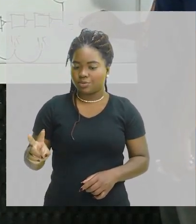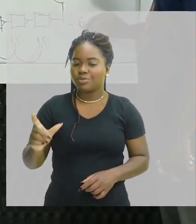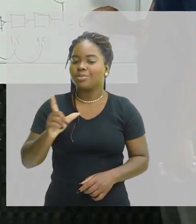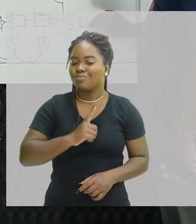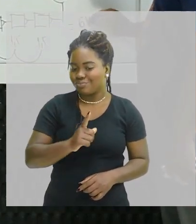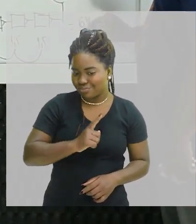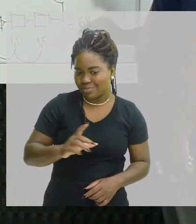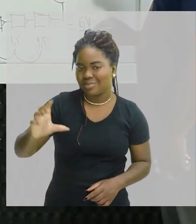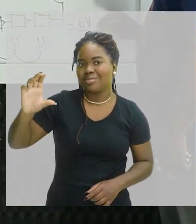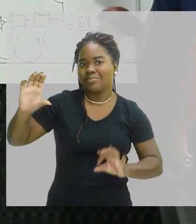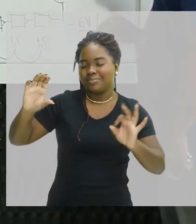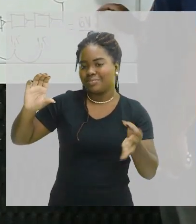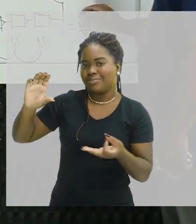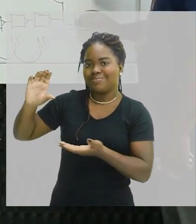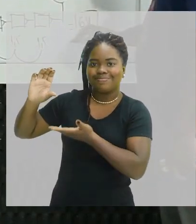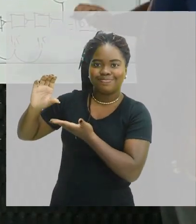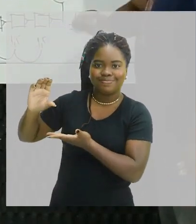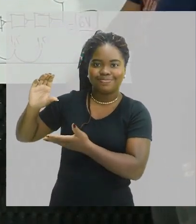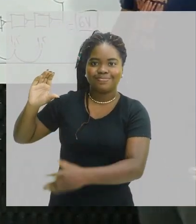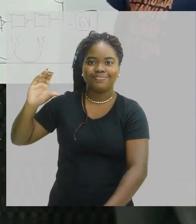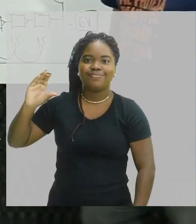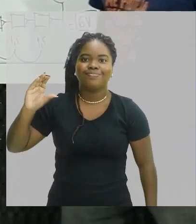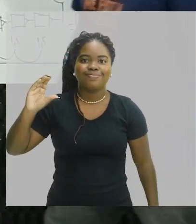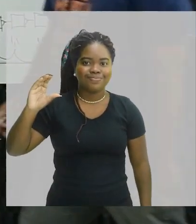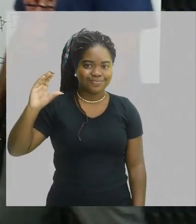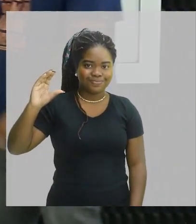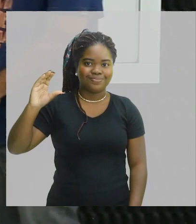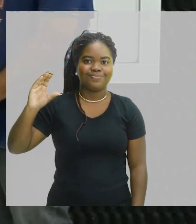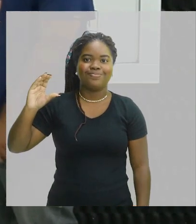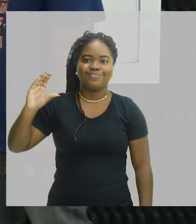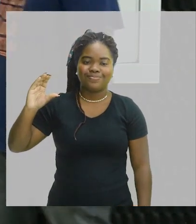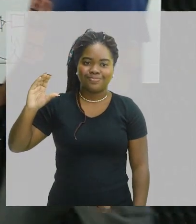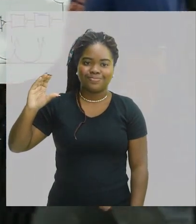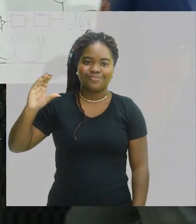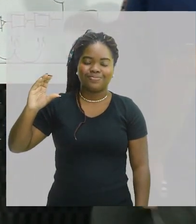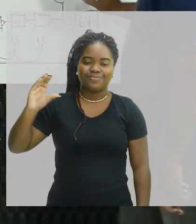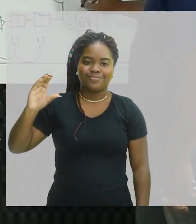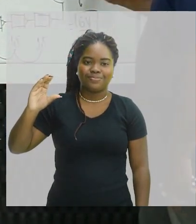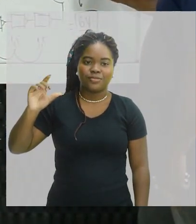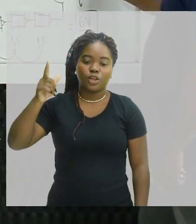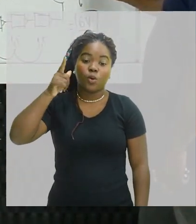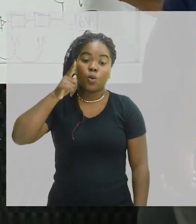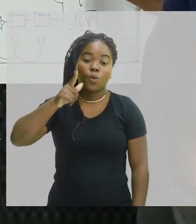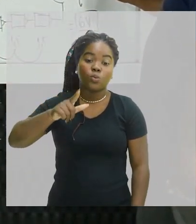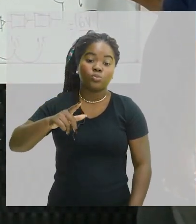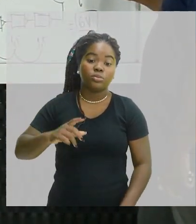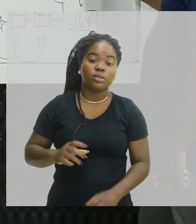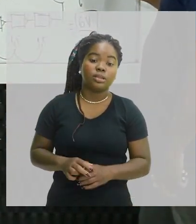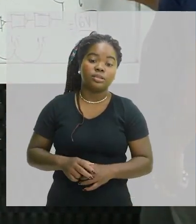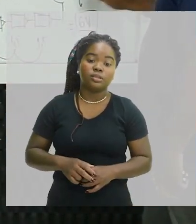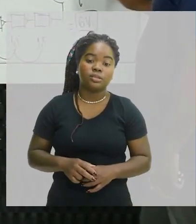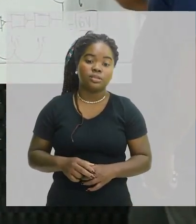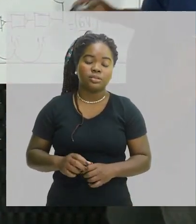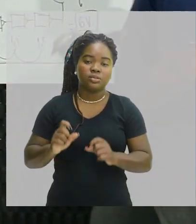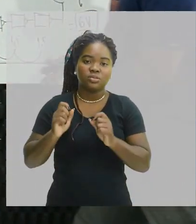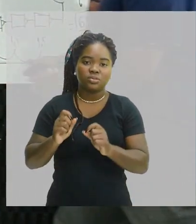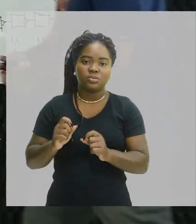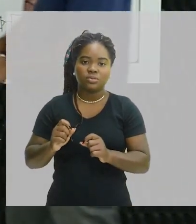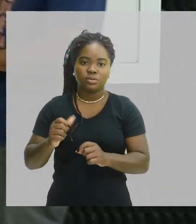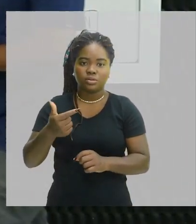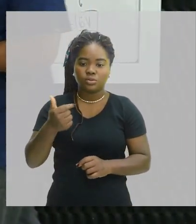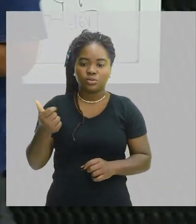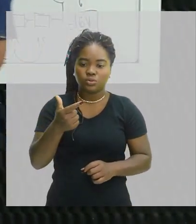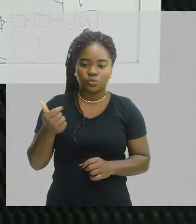tenho 6 volts. Com 6 volts, a gente consegue uma potência de